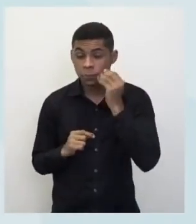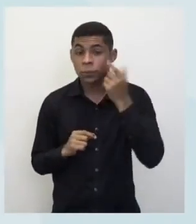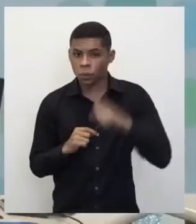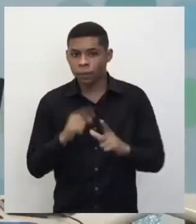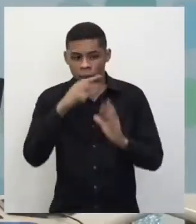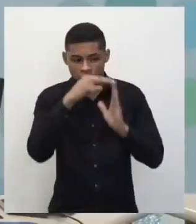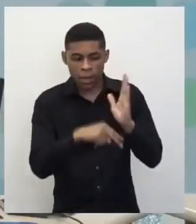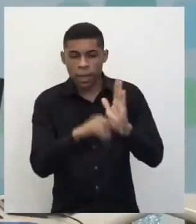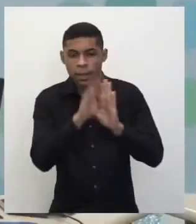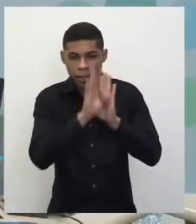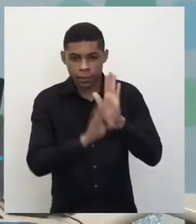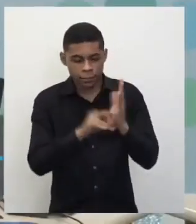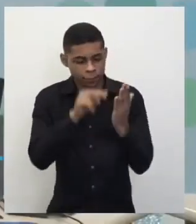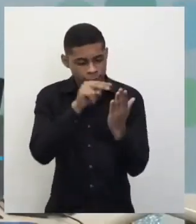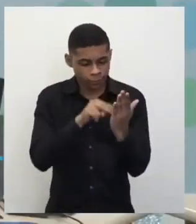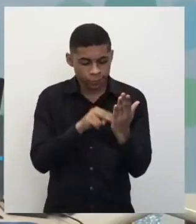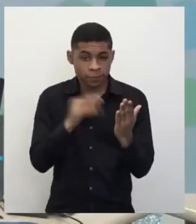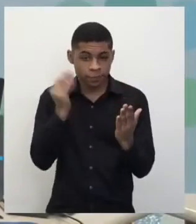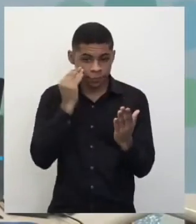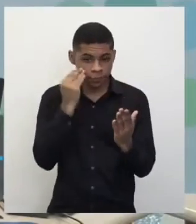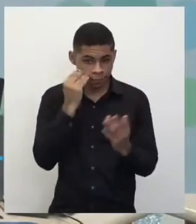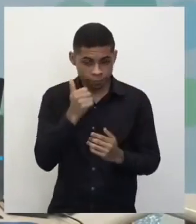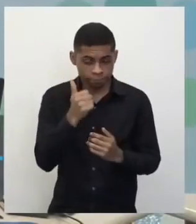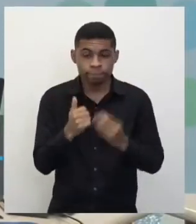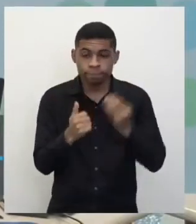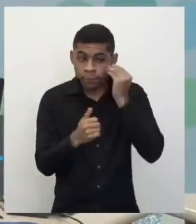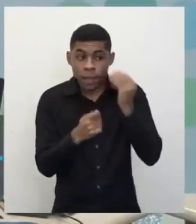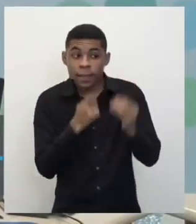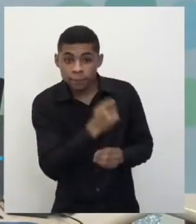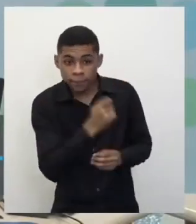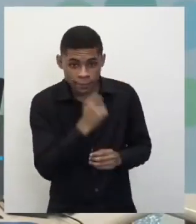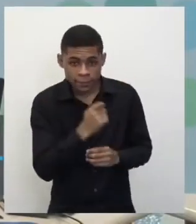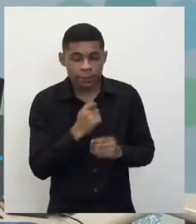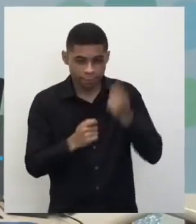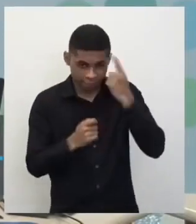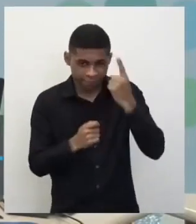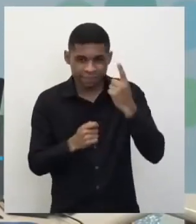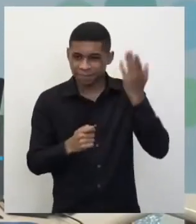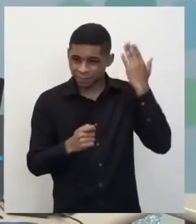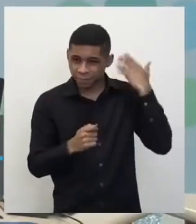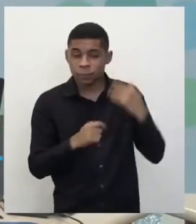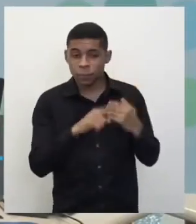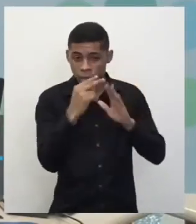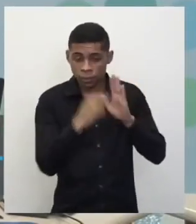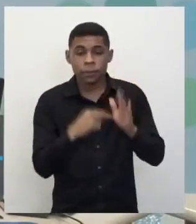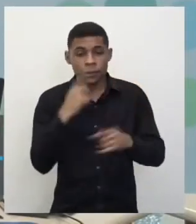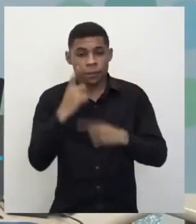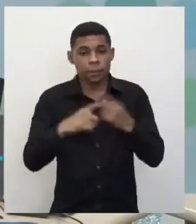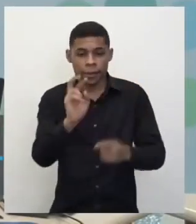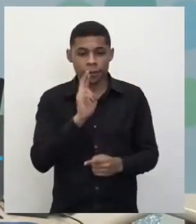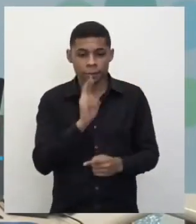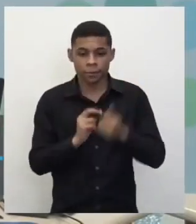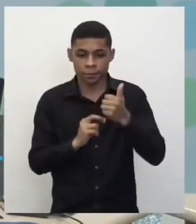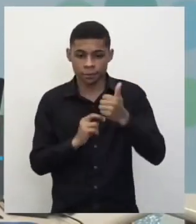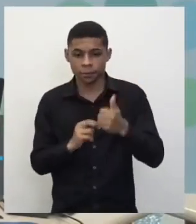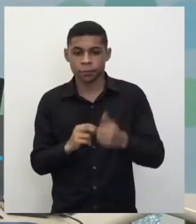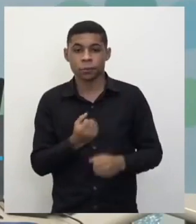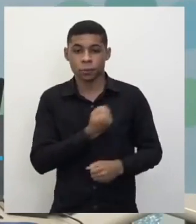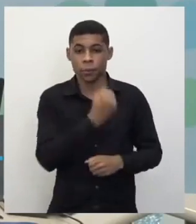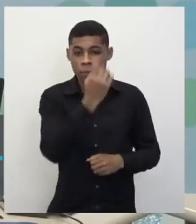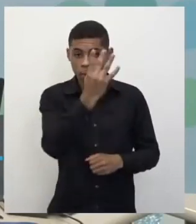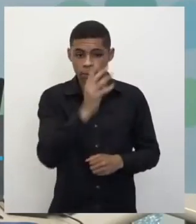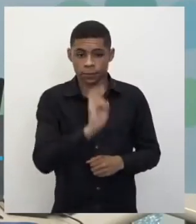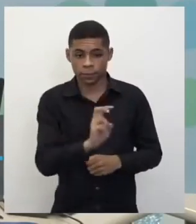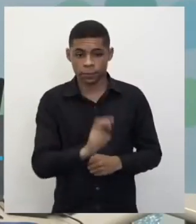né, a notícia, ou melhor, a entrevista, que nós fizemos a leitura, e respondam as questões, tá